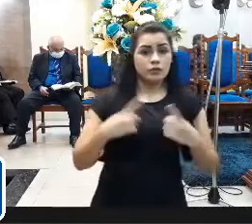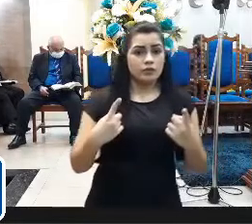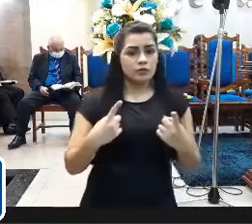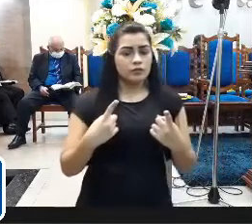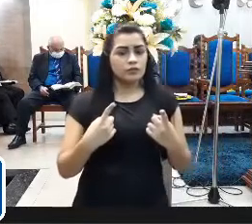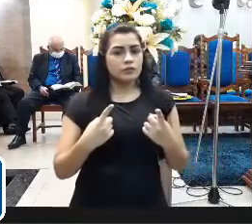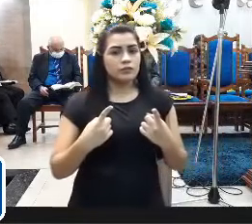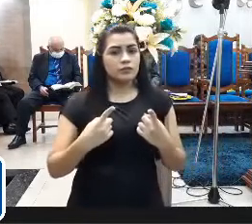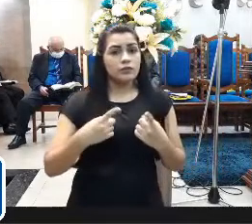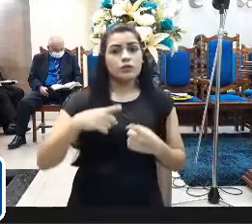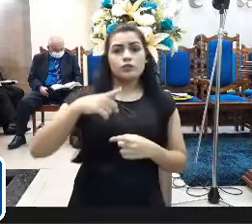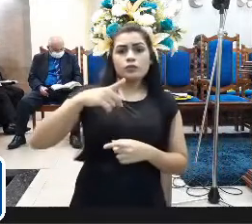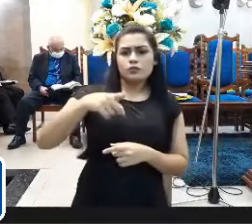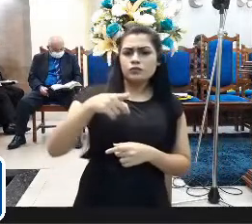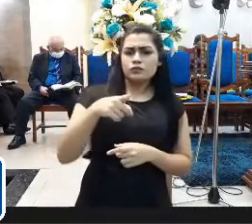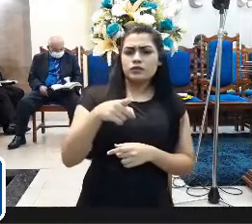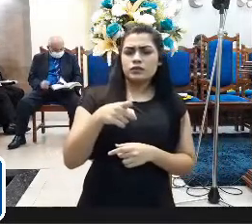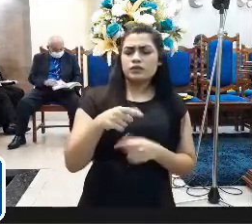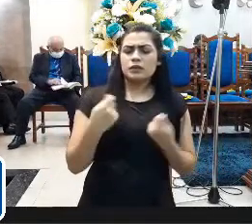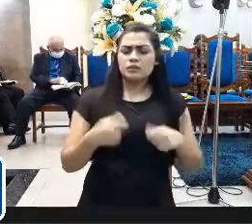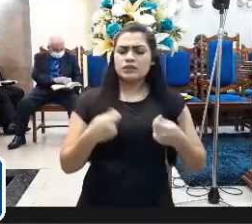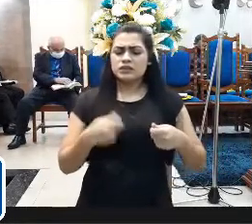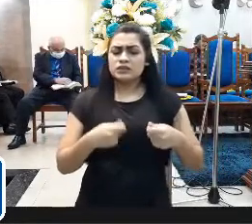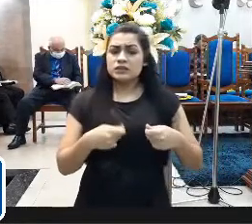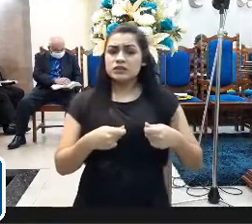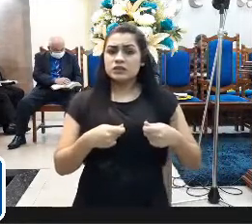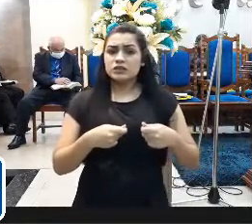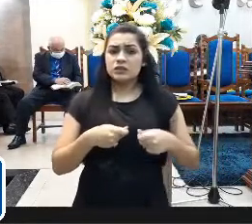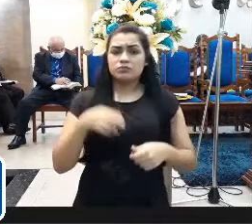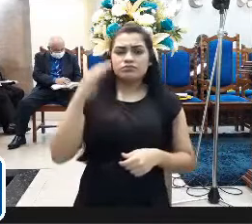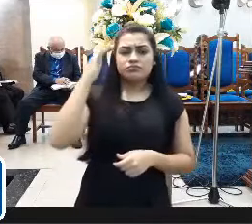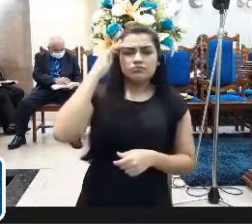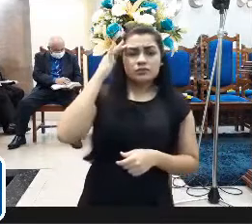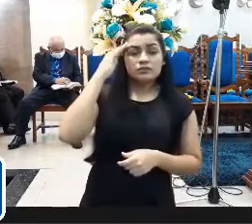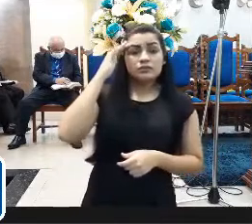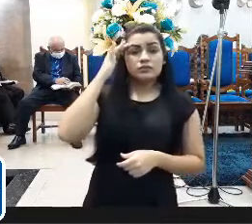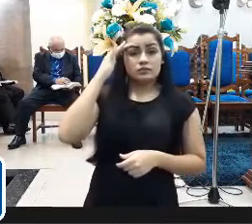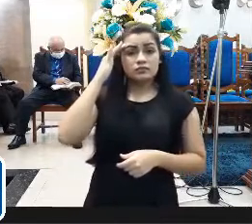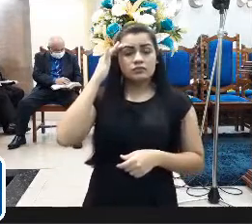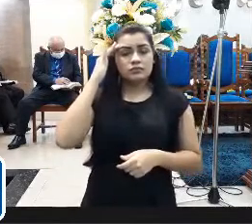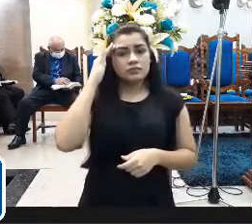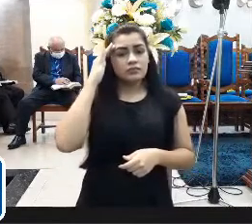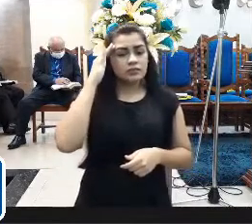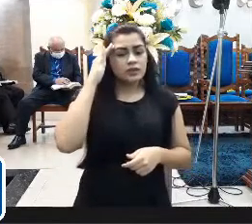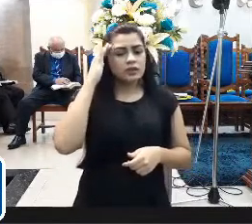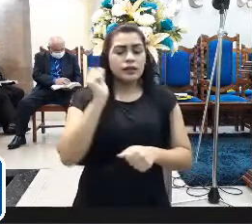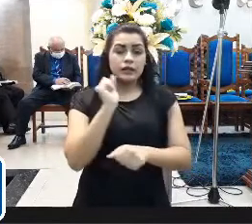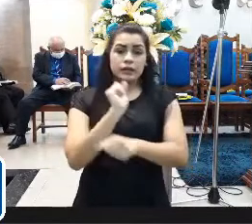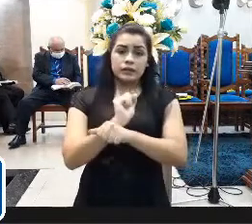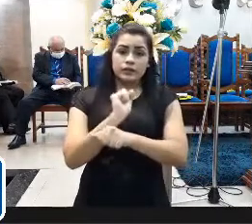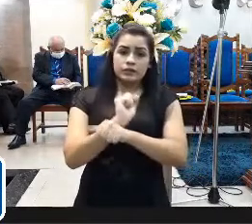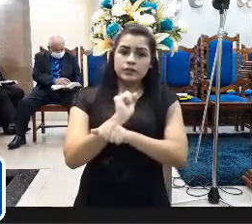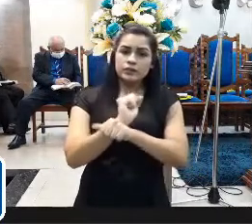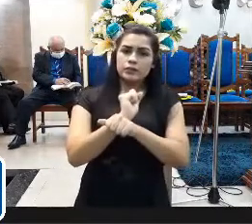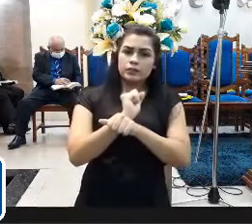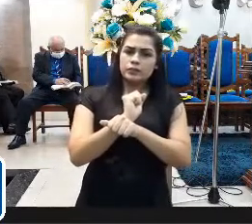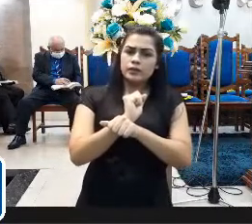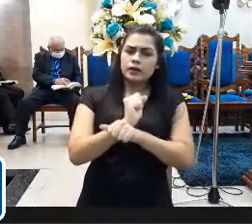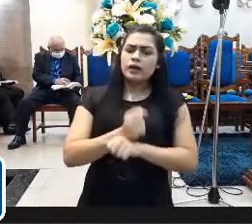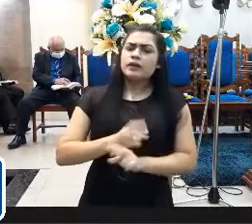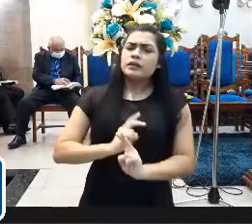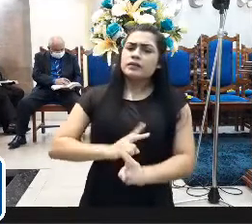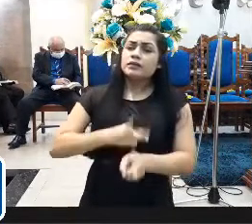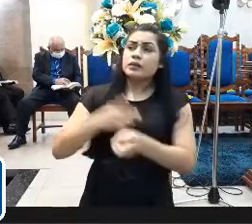entendimento. Sede o quê? Sóbrios. Que mais? Esperai inteiramente em quê?